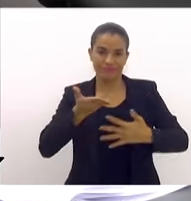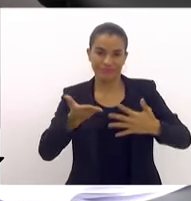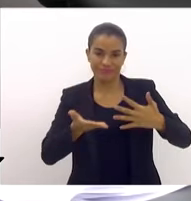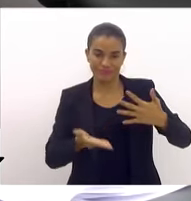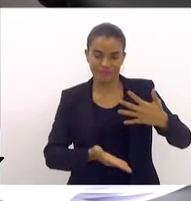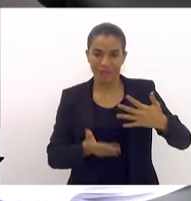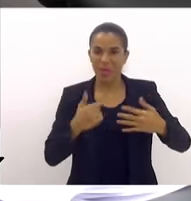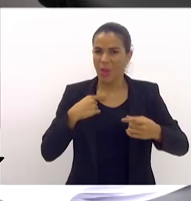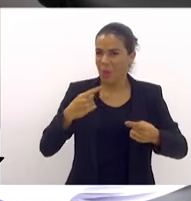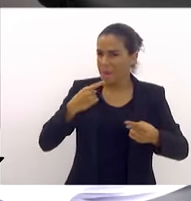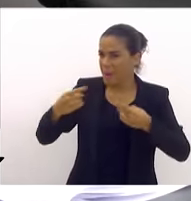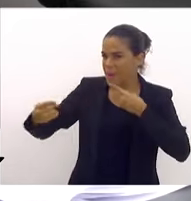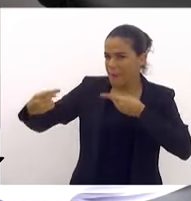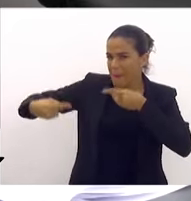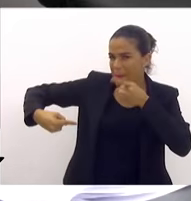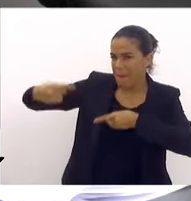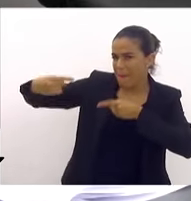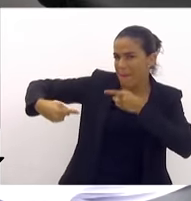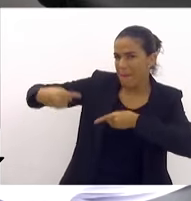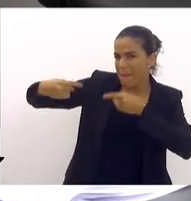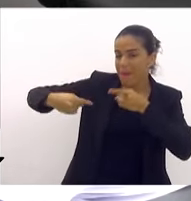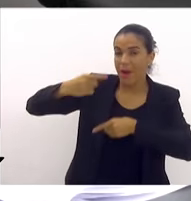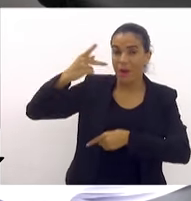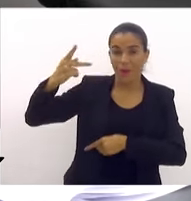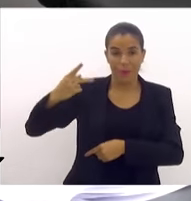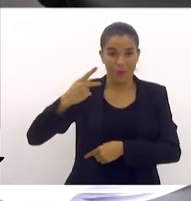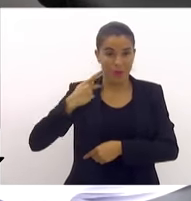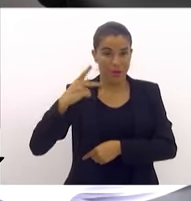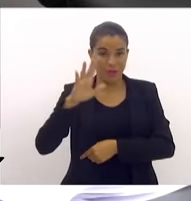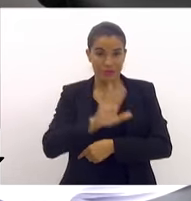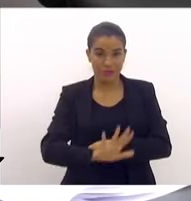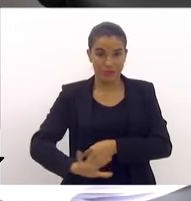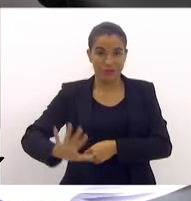um bate-boca muito grande até com o procurador-geral